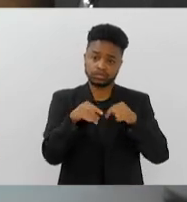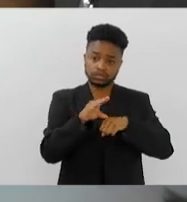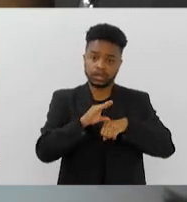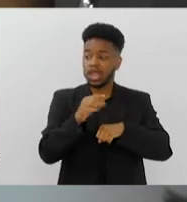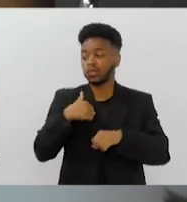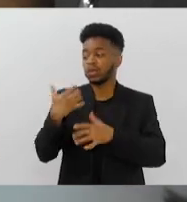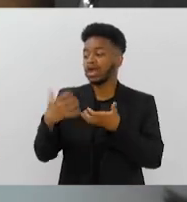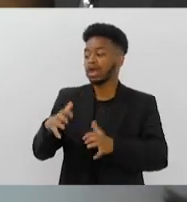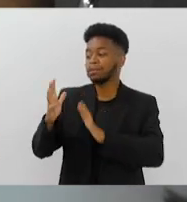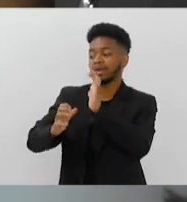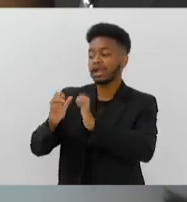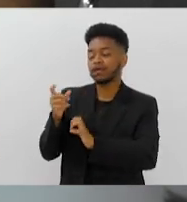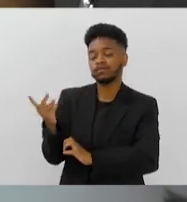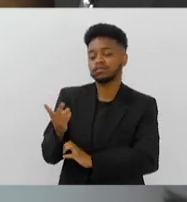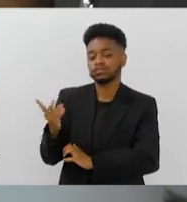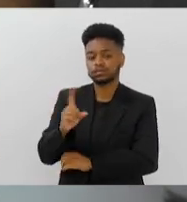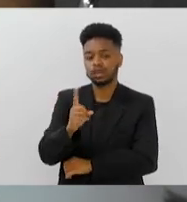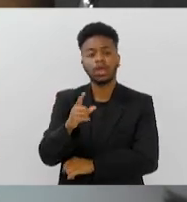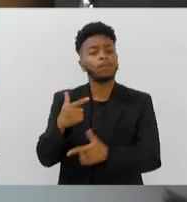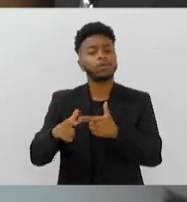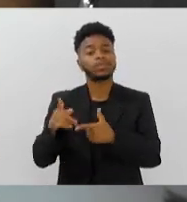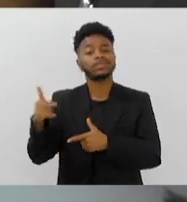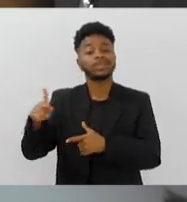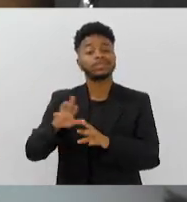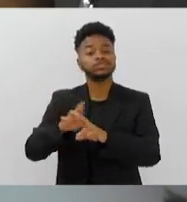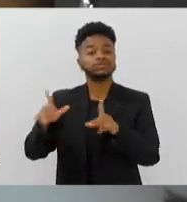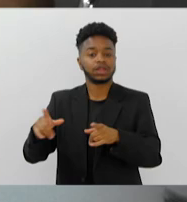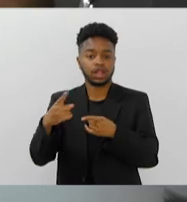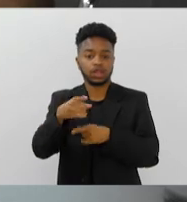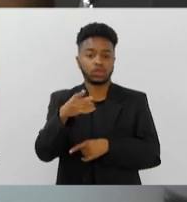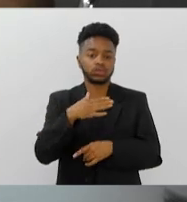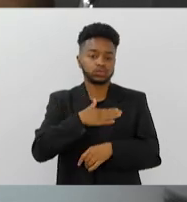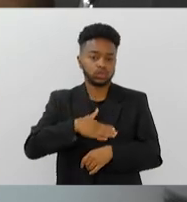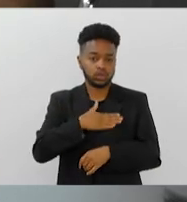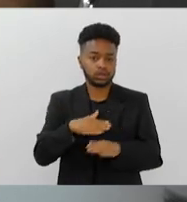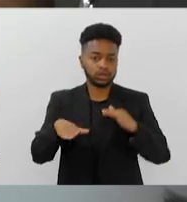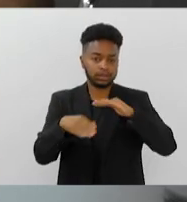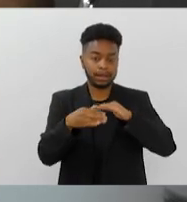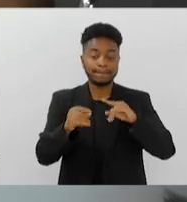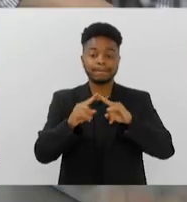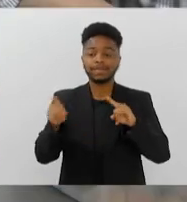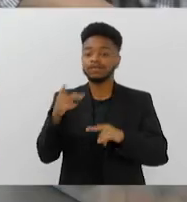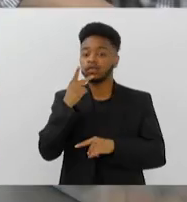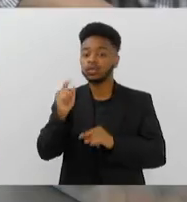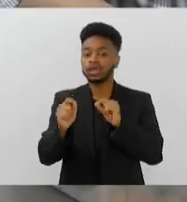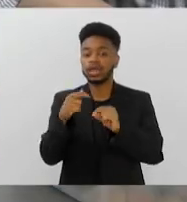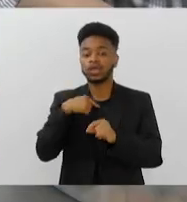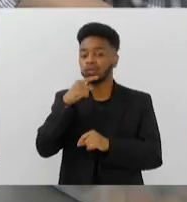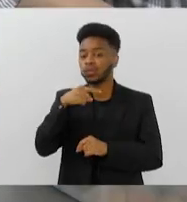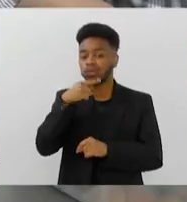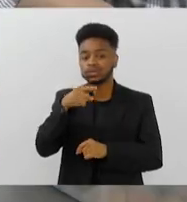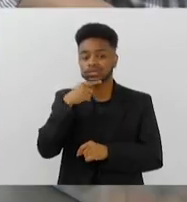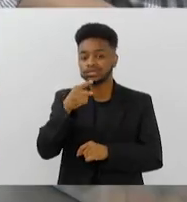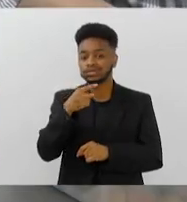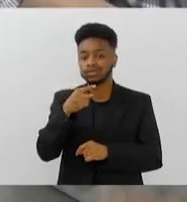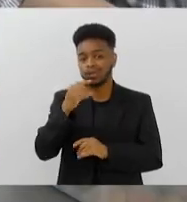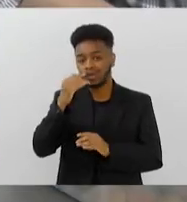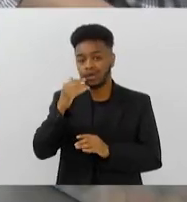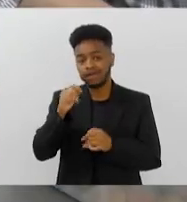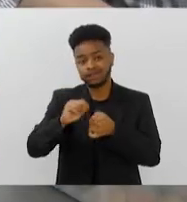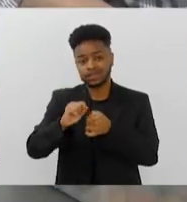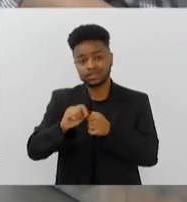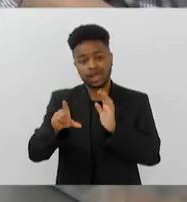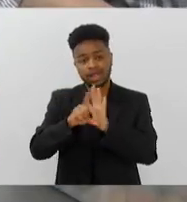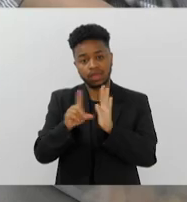com o Vasselino. Não, mas o problema dele é outro. Ele gostou da sua emenda. Ele está dizendo genericamente, eu não vou conseguir fazer o cumpra-se. Ele tem